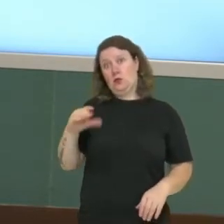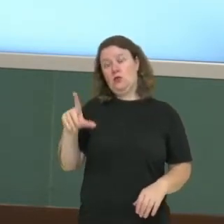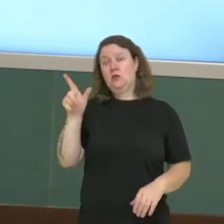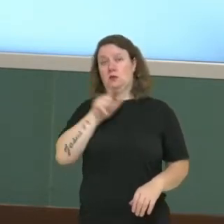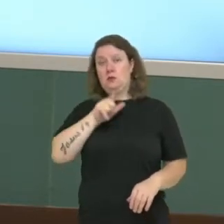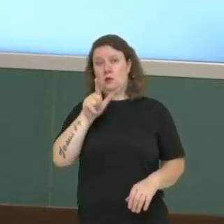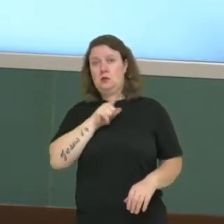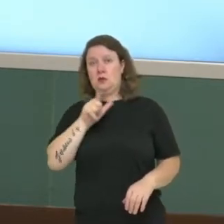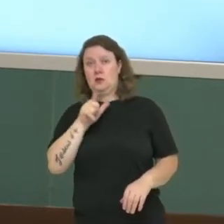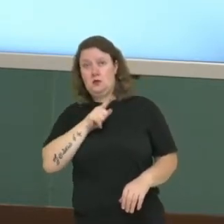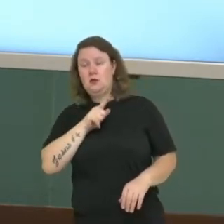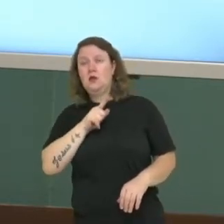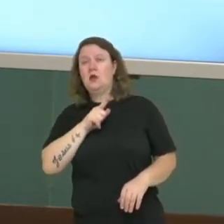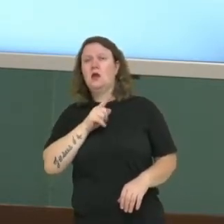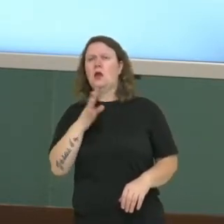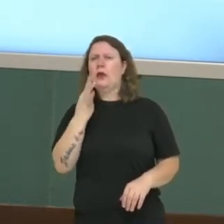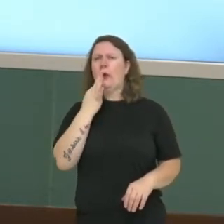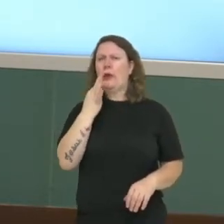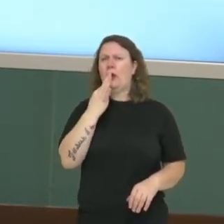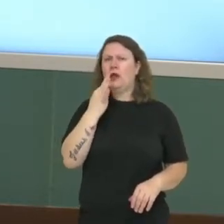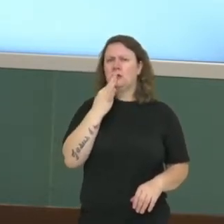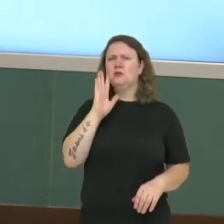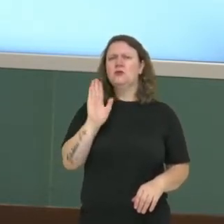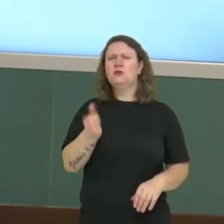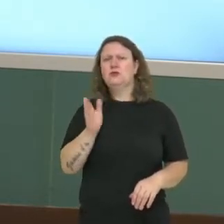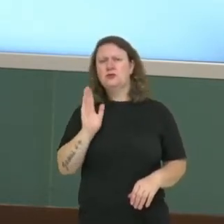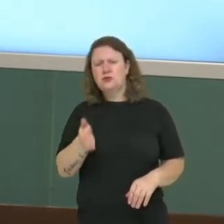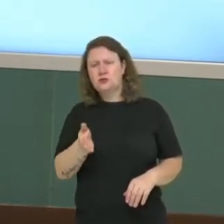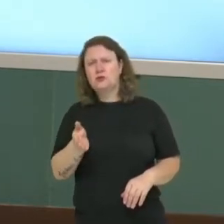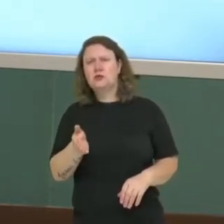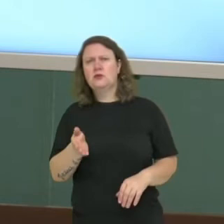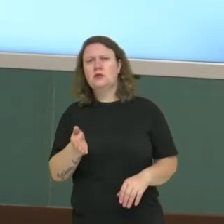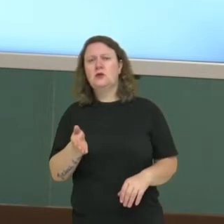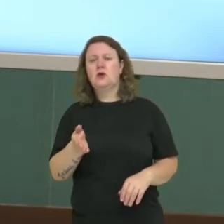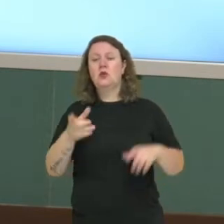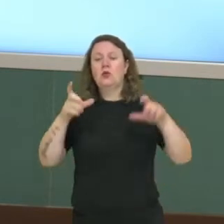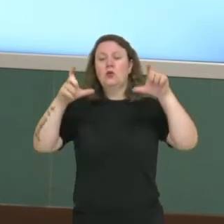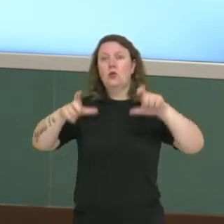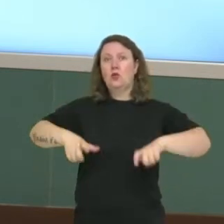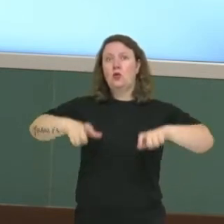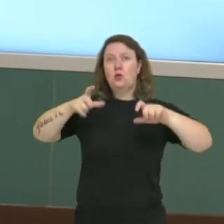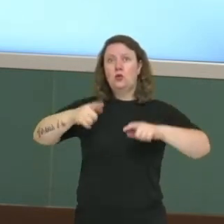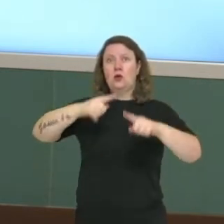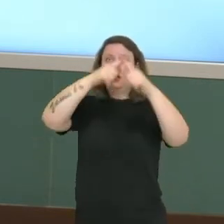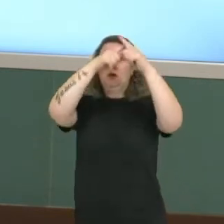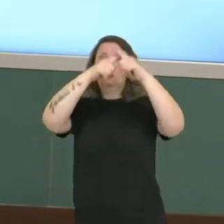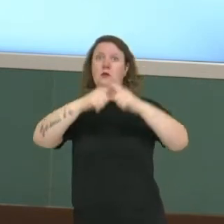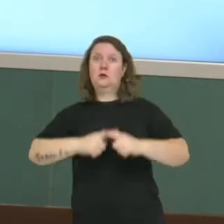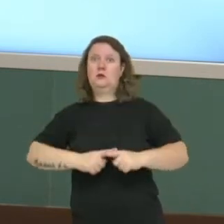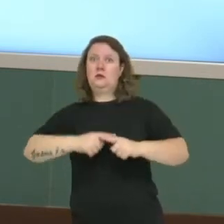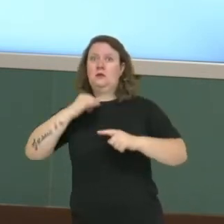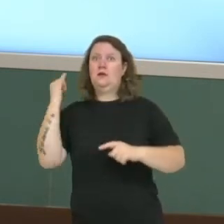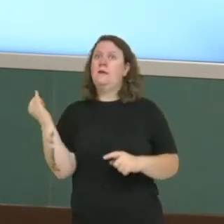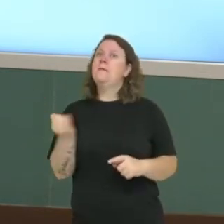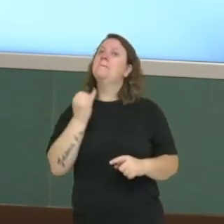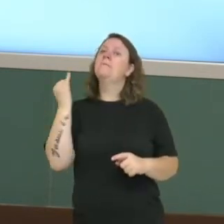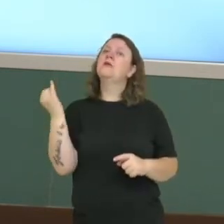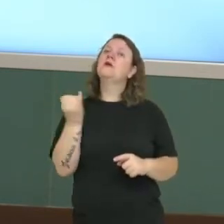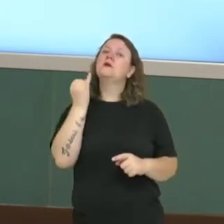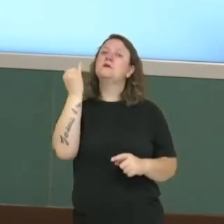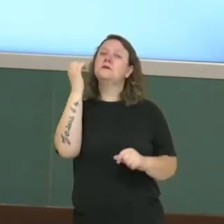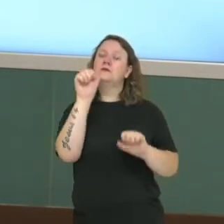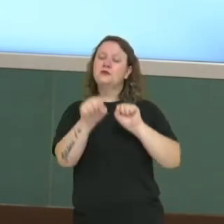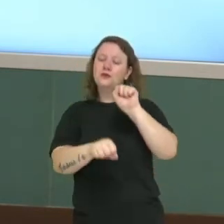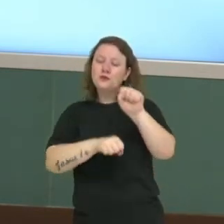um velódromo bem conhecido, que inclusive já foi palco de competições importantes de ciclismo